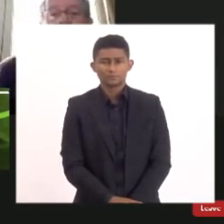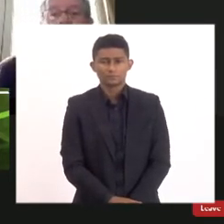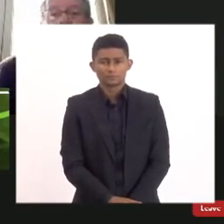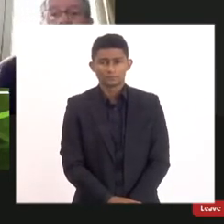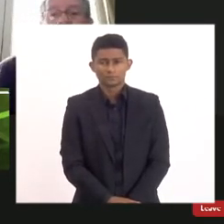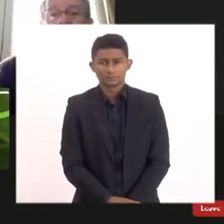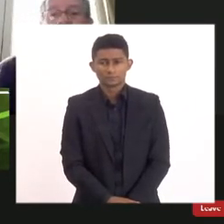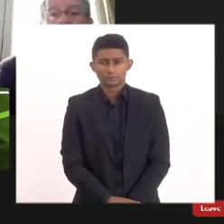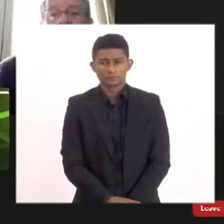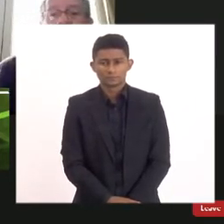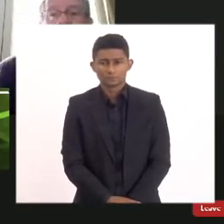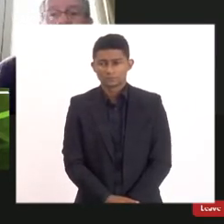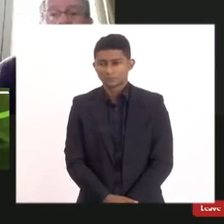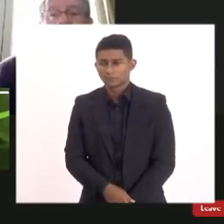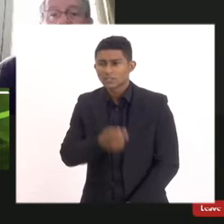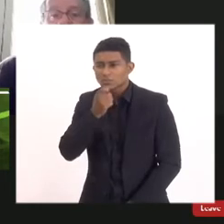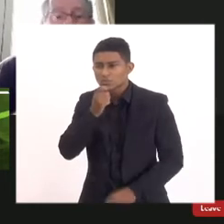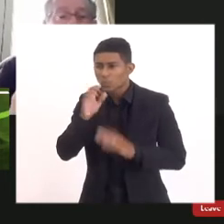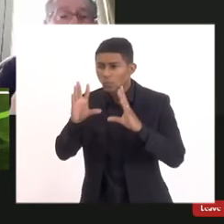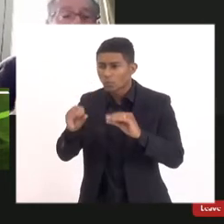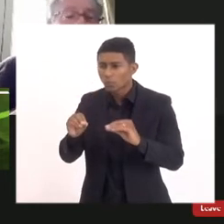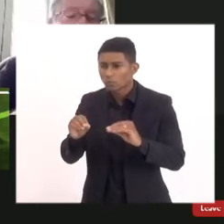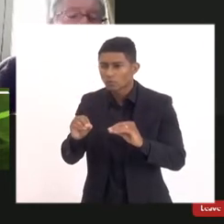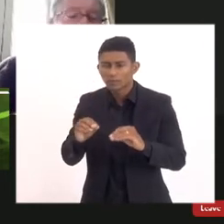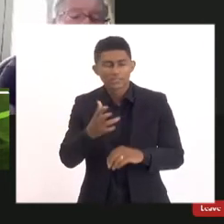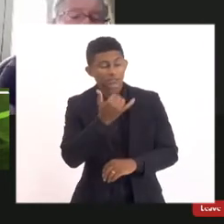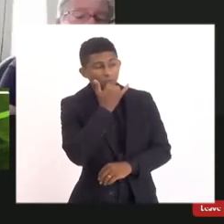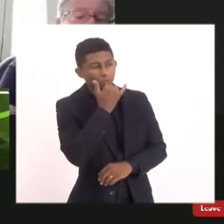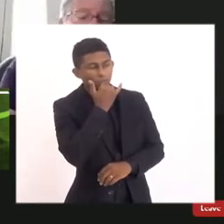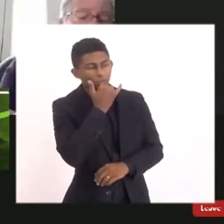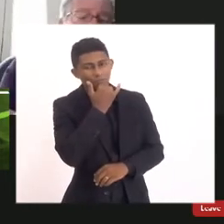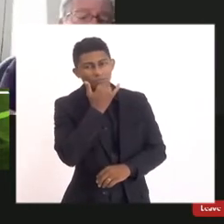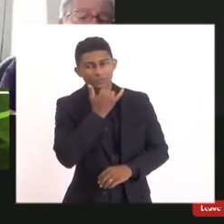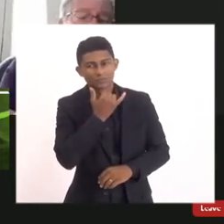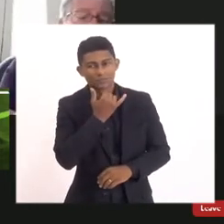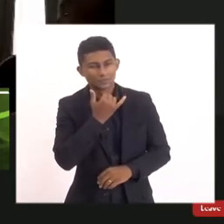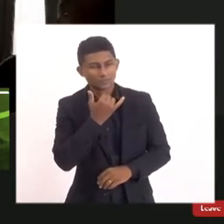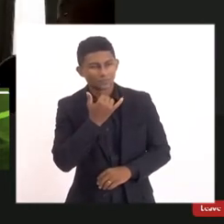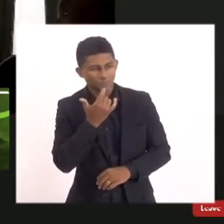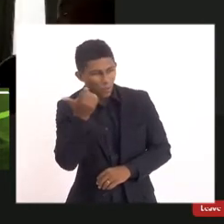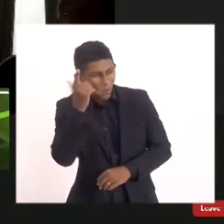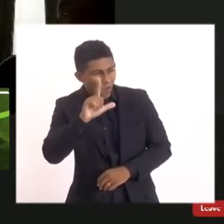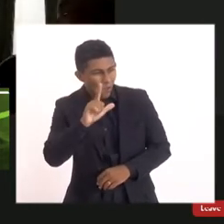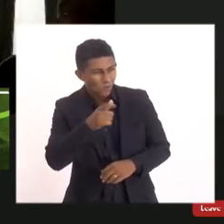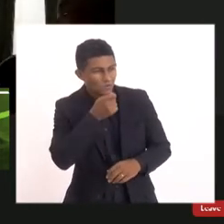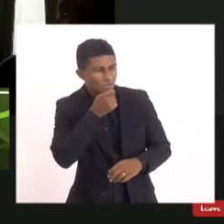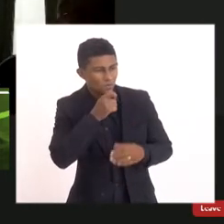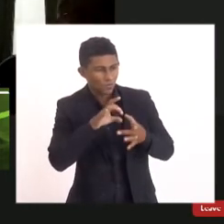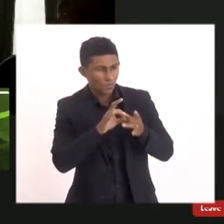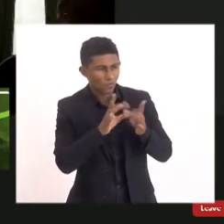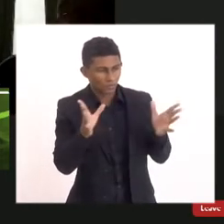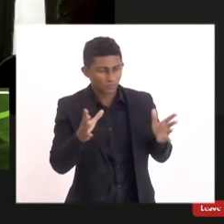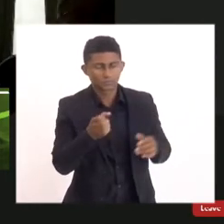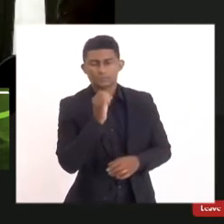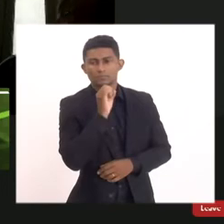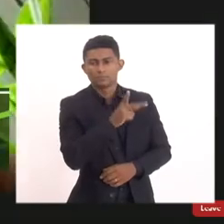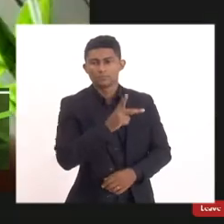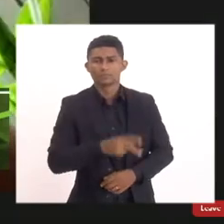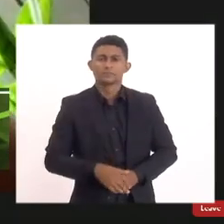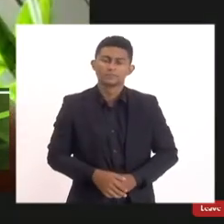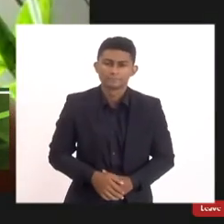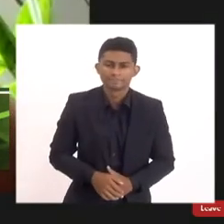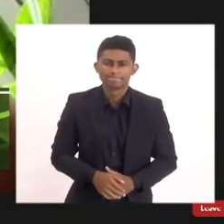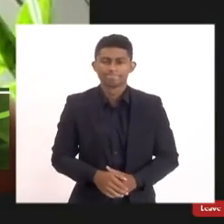O microfone fechou, Tereza. Tá, desculpa. Acho que voltou. Tá.